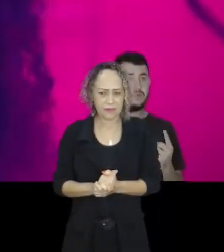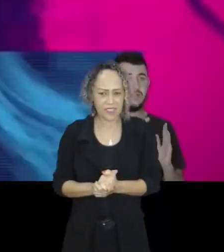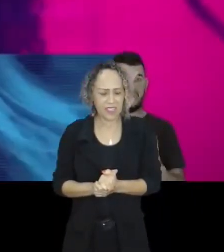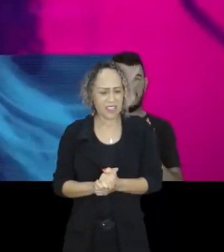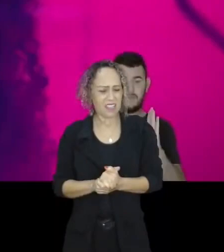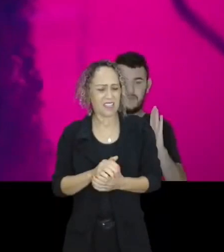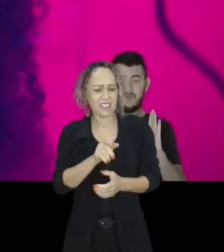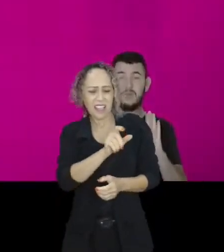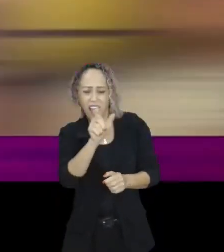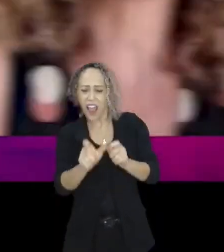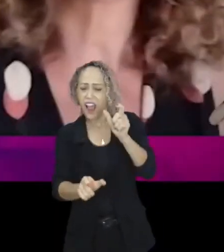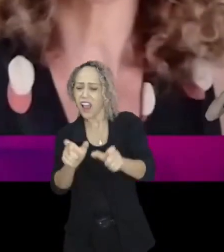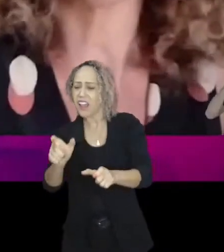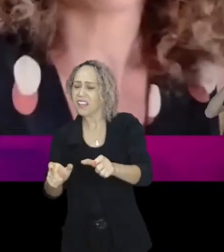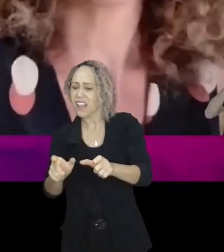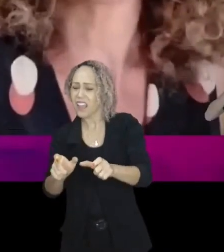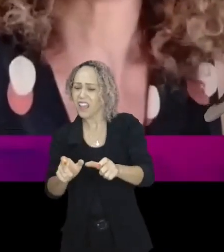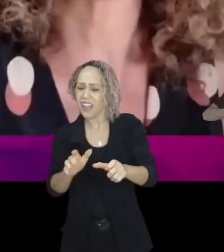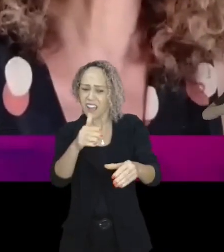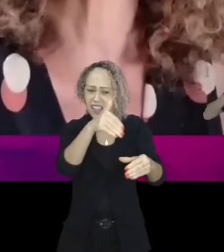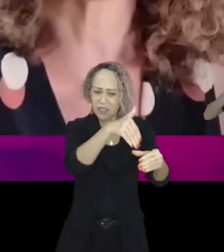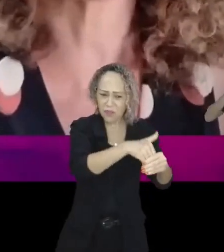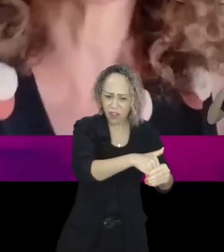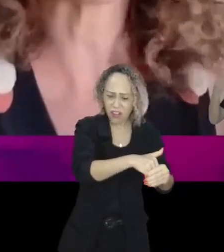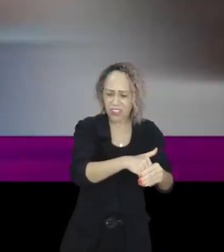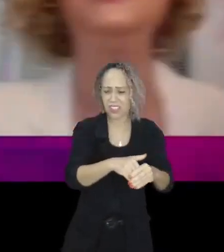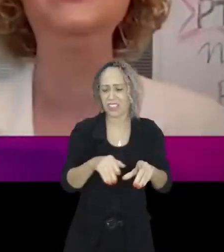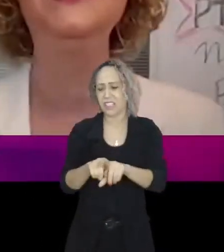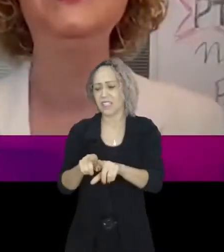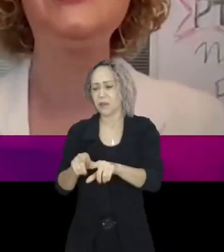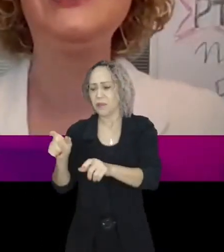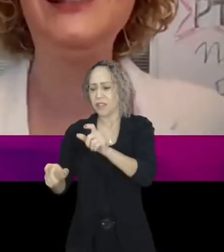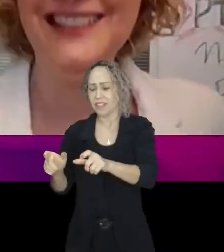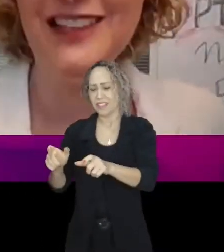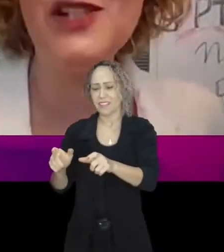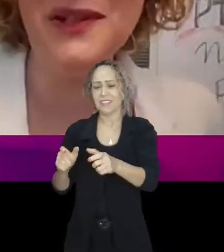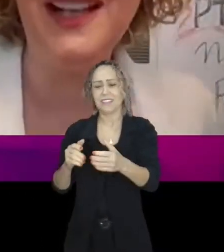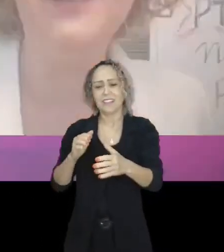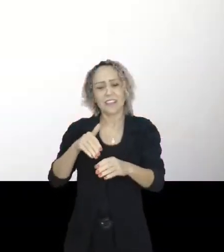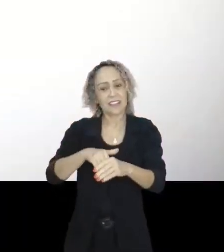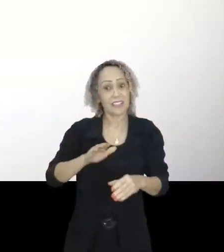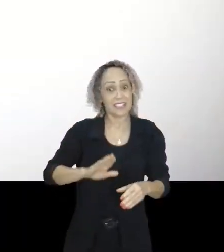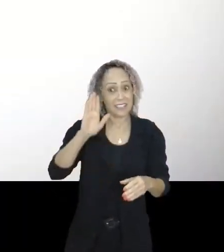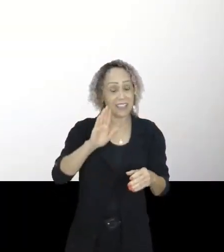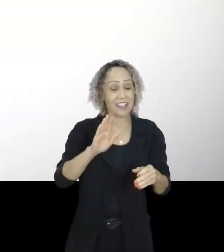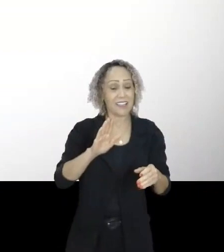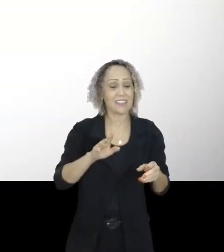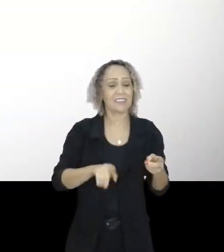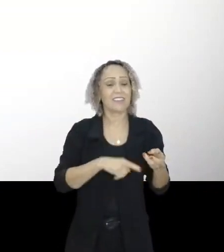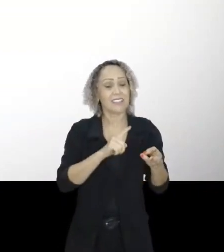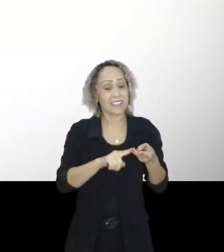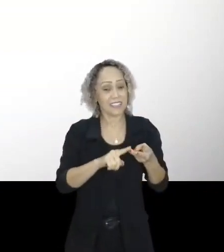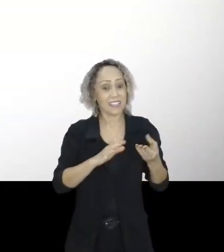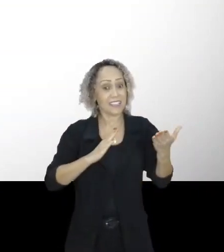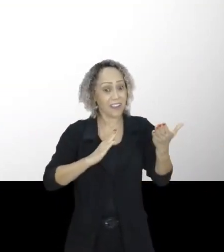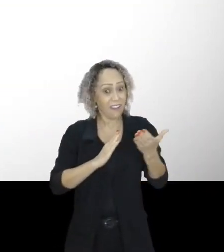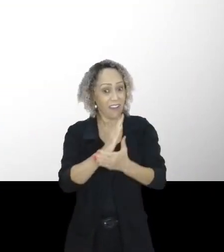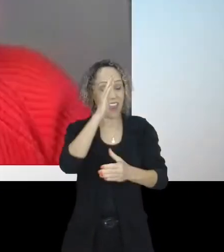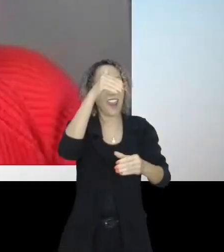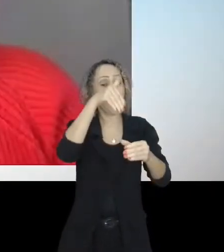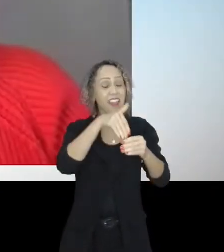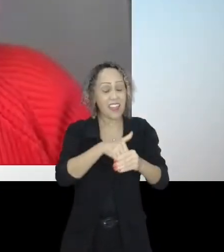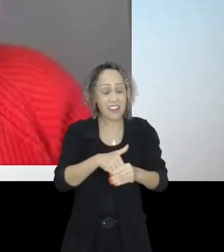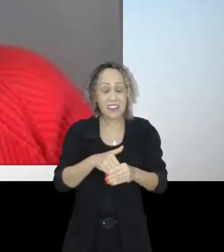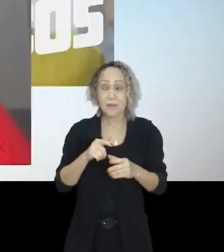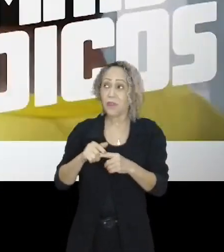Daquelas que votam, das que se candidatam e das eleitas. Porque no Brasil da